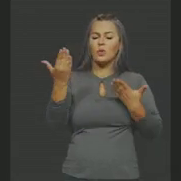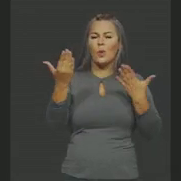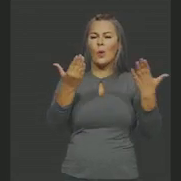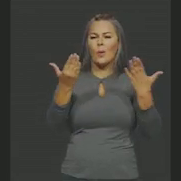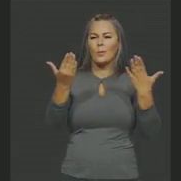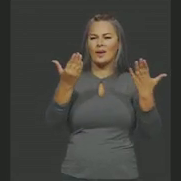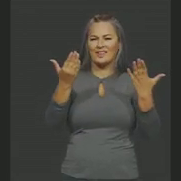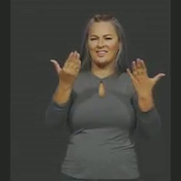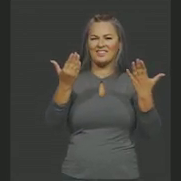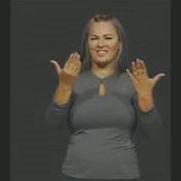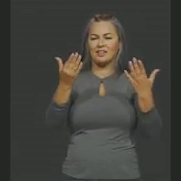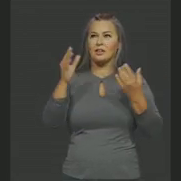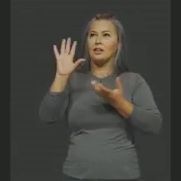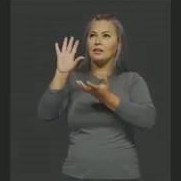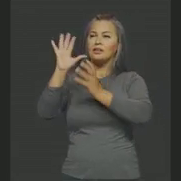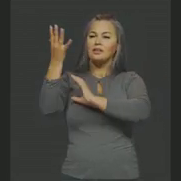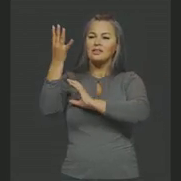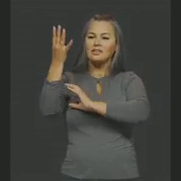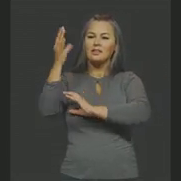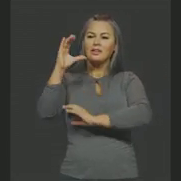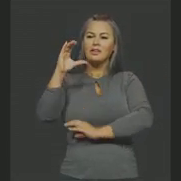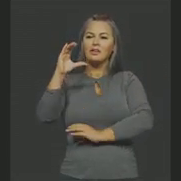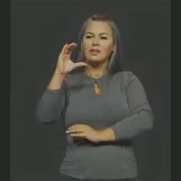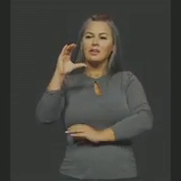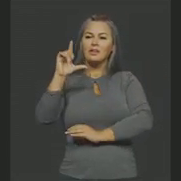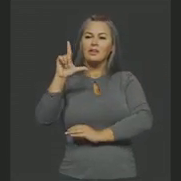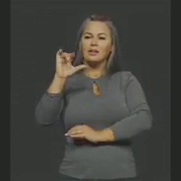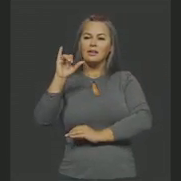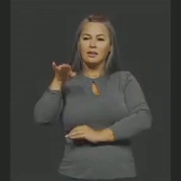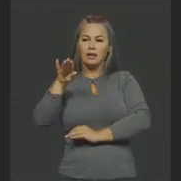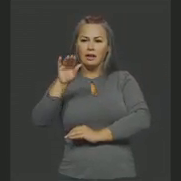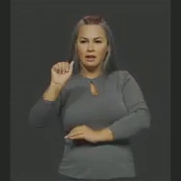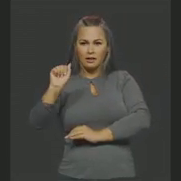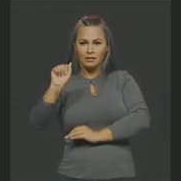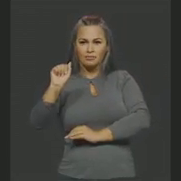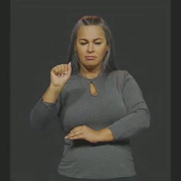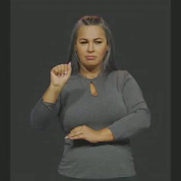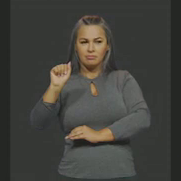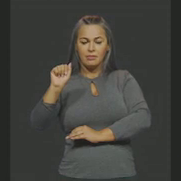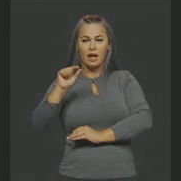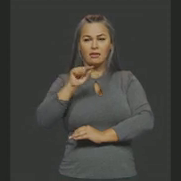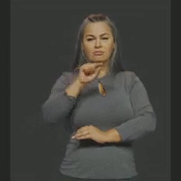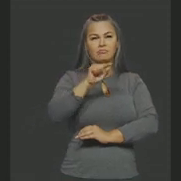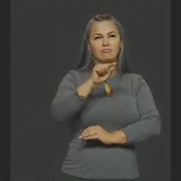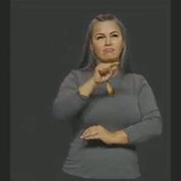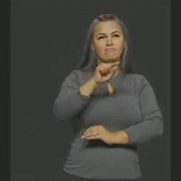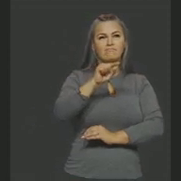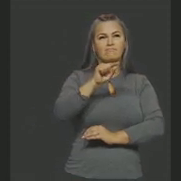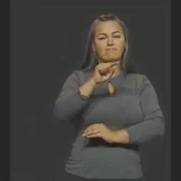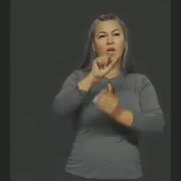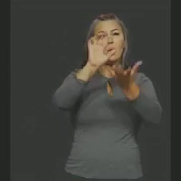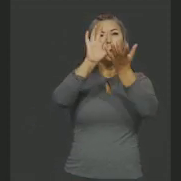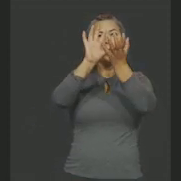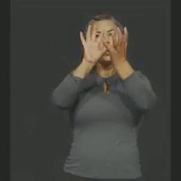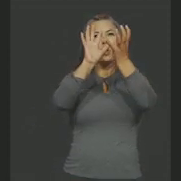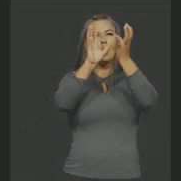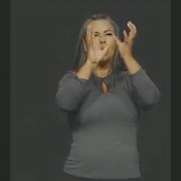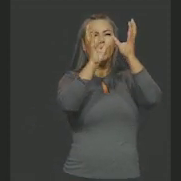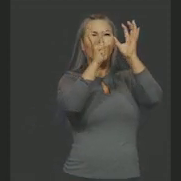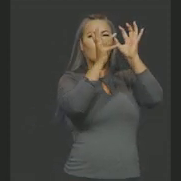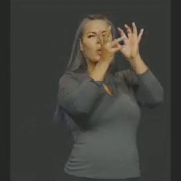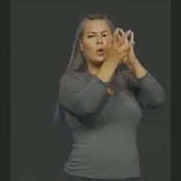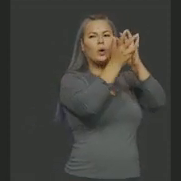longo prazo, para você determinar o clima de uma região, específico de uma região. Tempo é quando nós temos